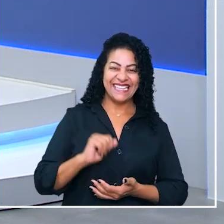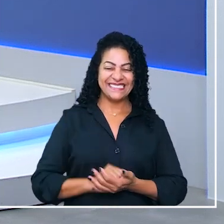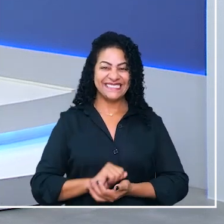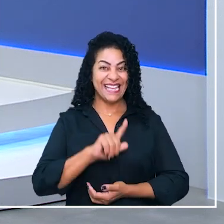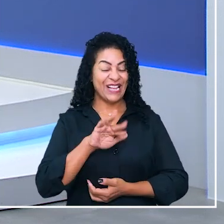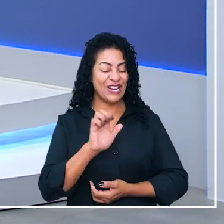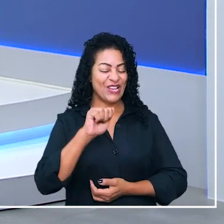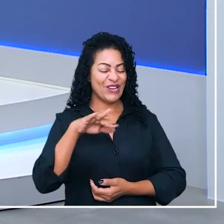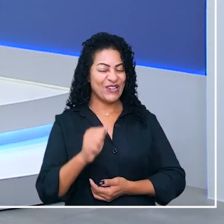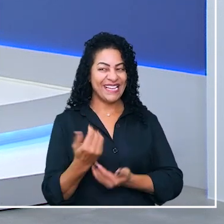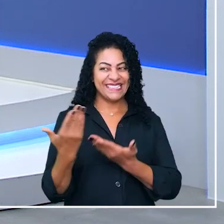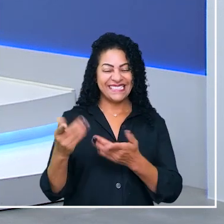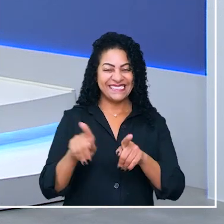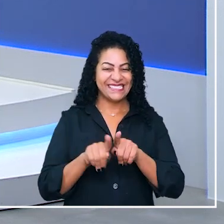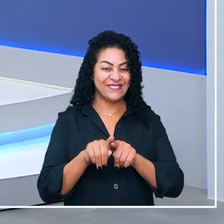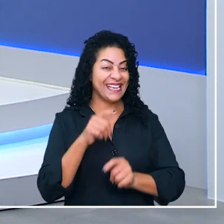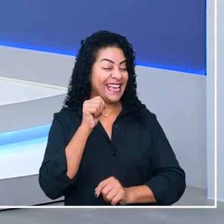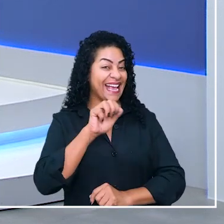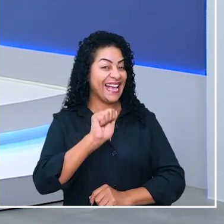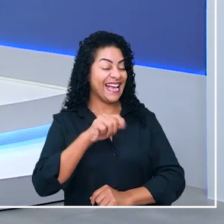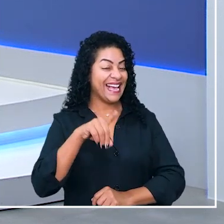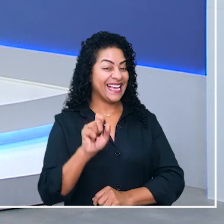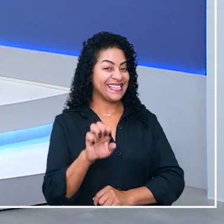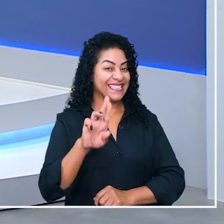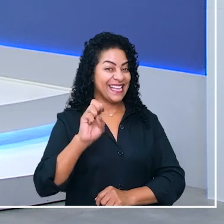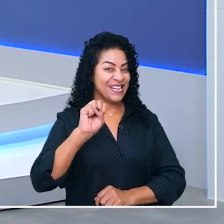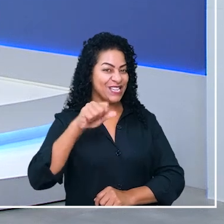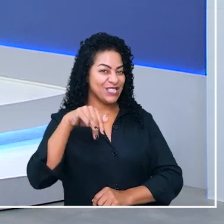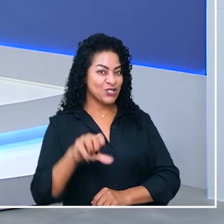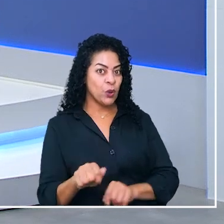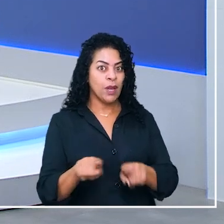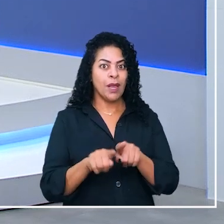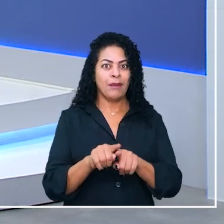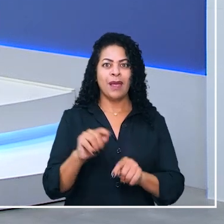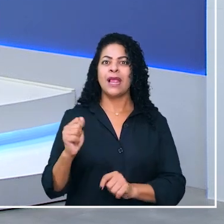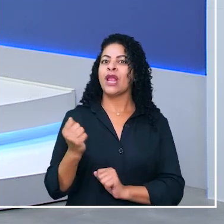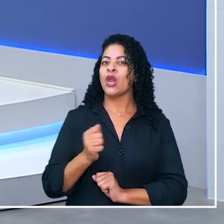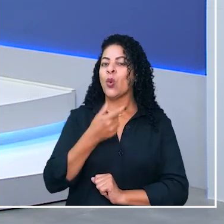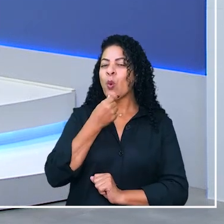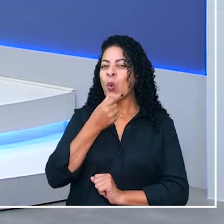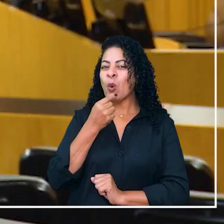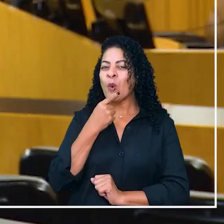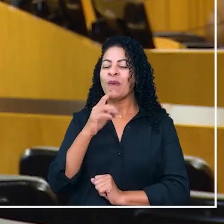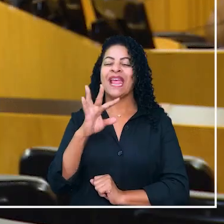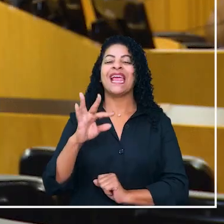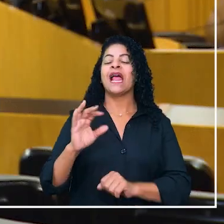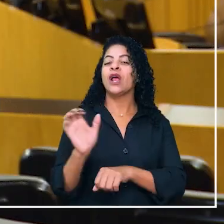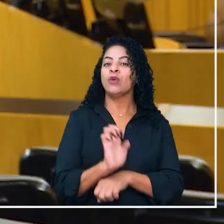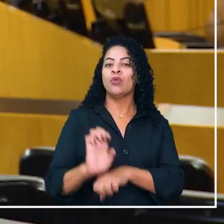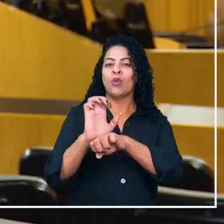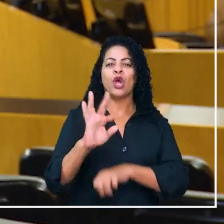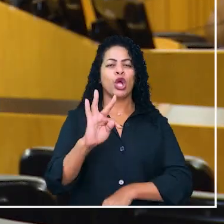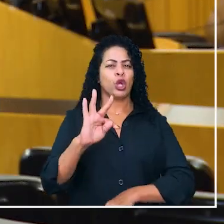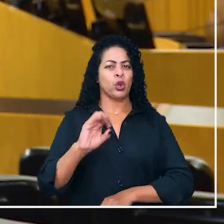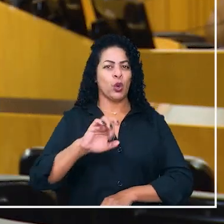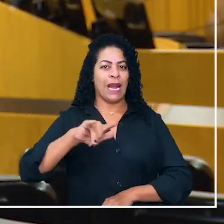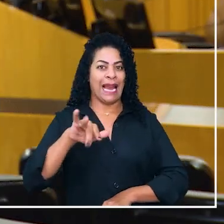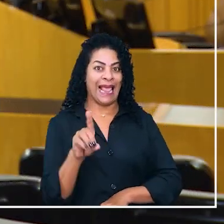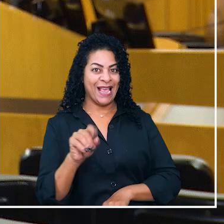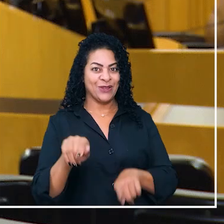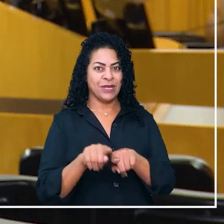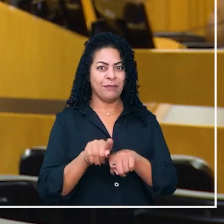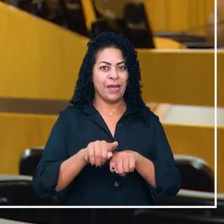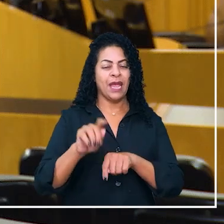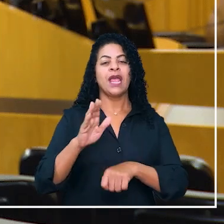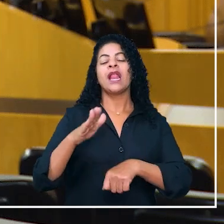Oi, Luana. Oi, Anderson. O Sindicato dos Empregados no Comércio de Toledo, no Paraná, havia entrado com a ação de